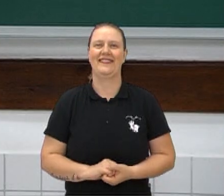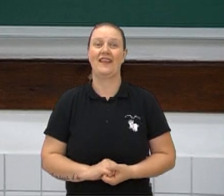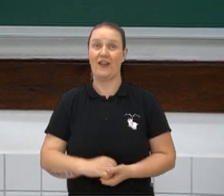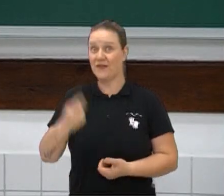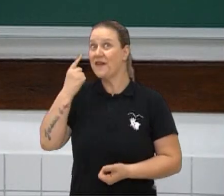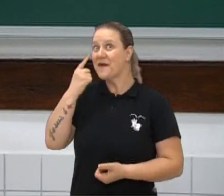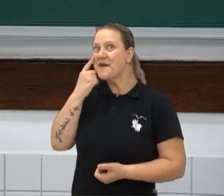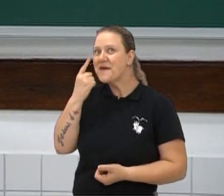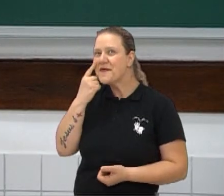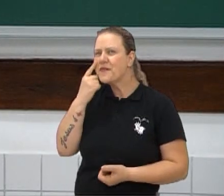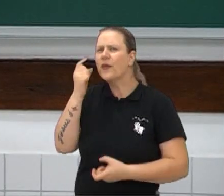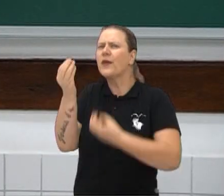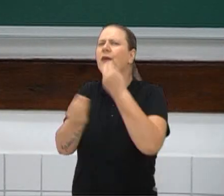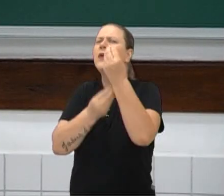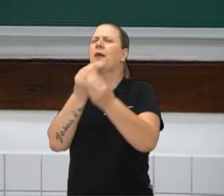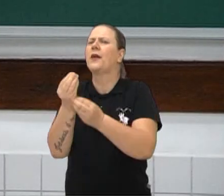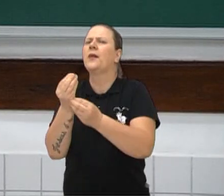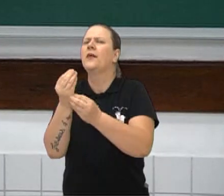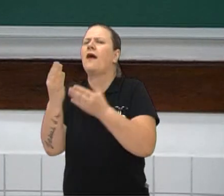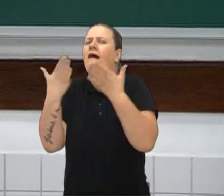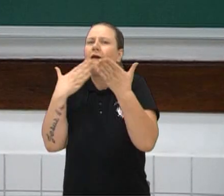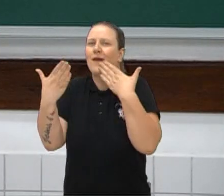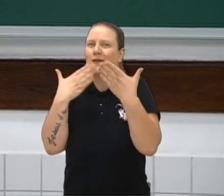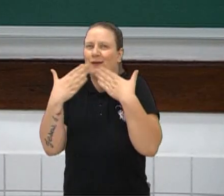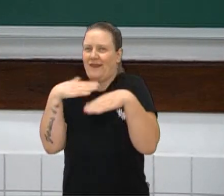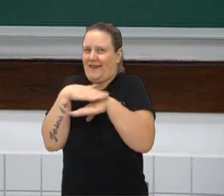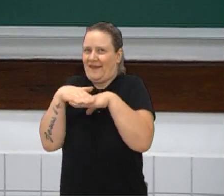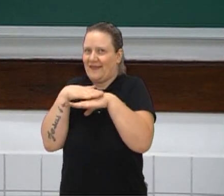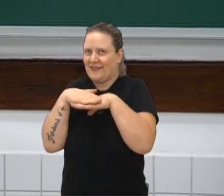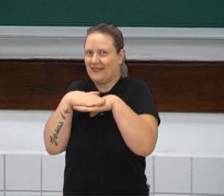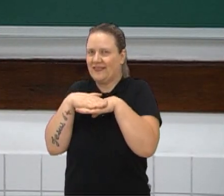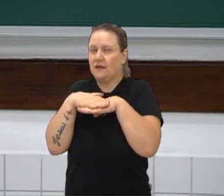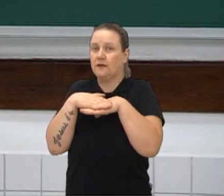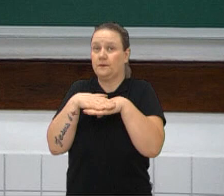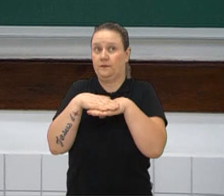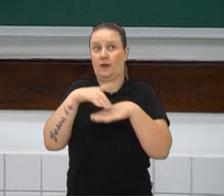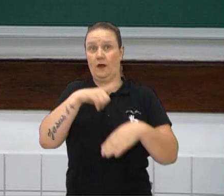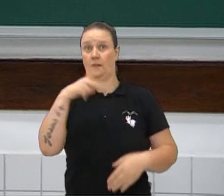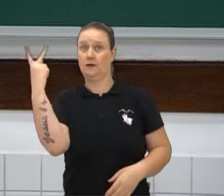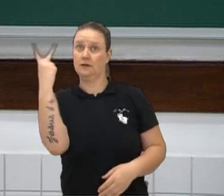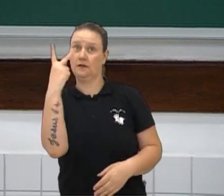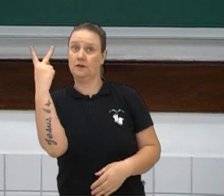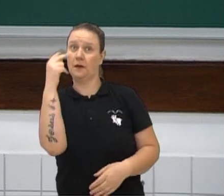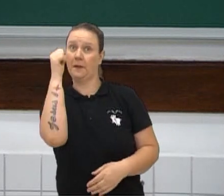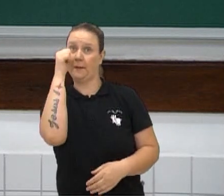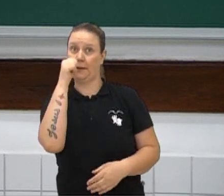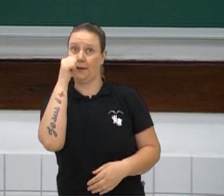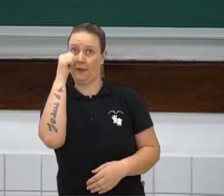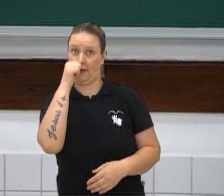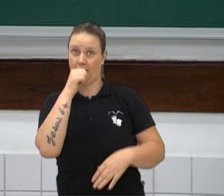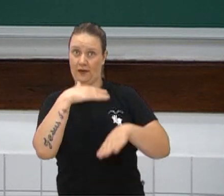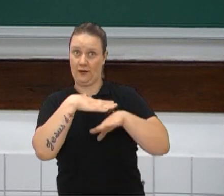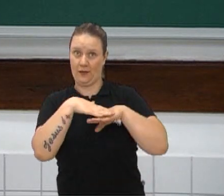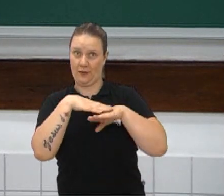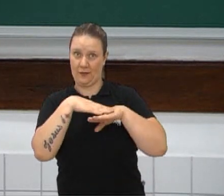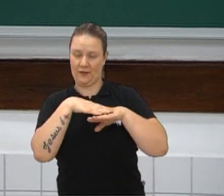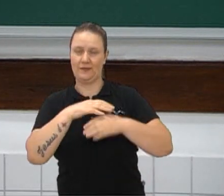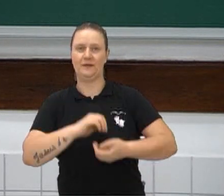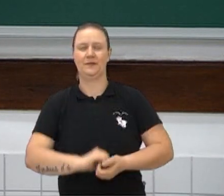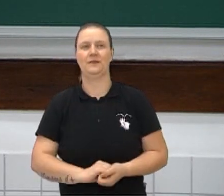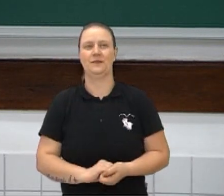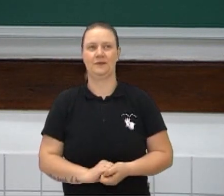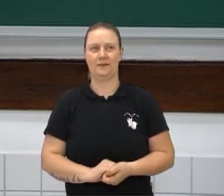Vamos ver então, pessoal, como ficou o nosso diálogo? Então, as duas niñas estão se saludando.